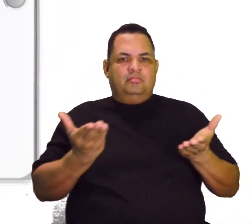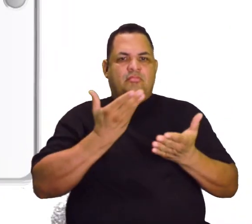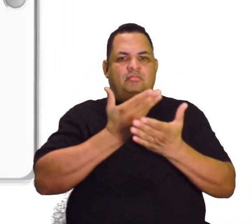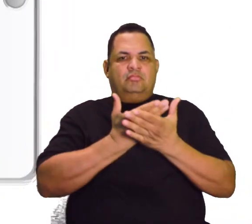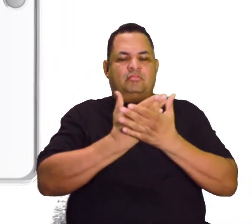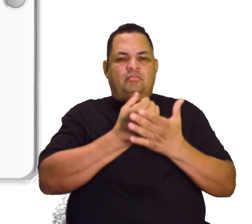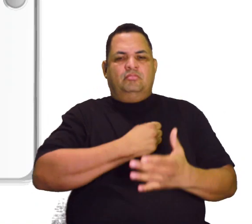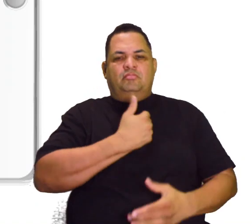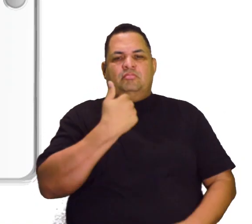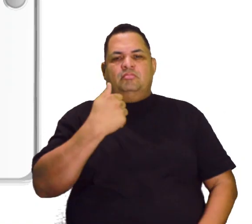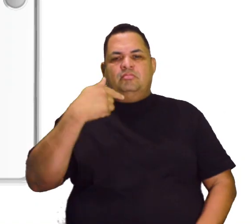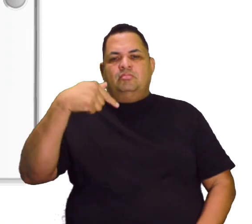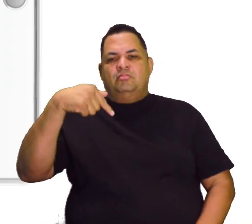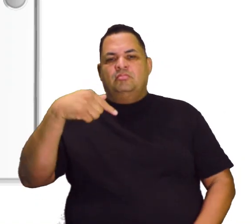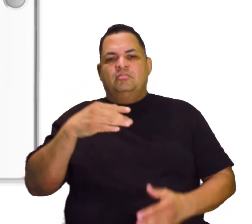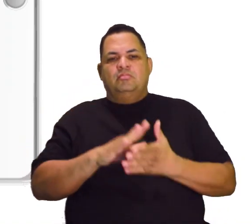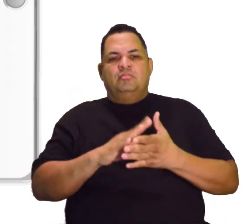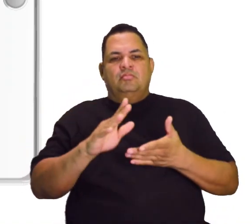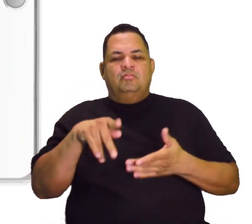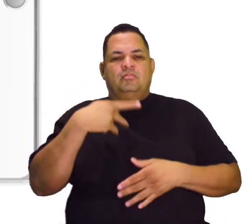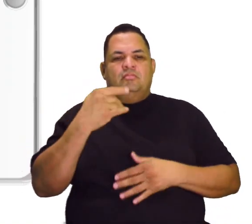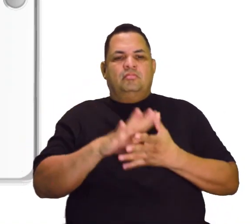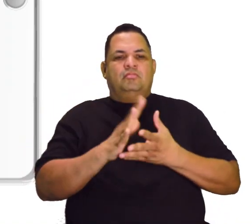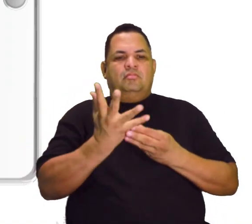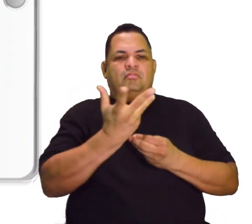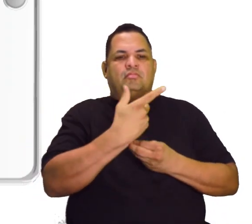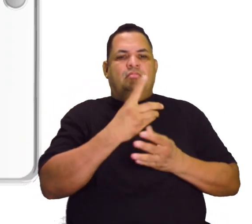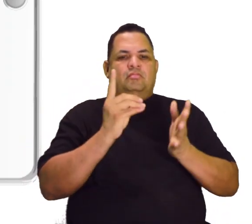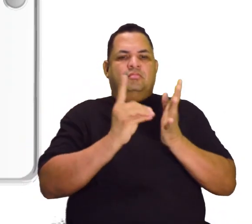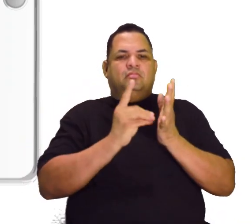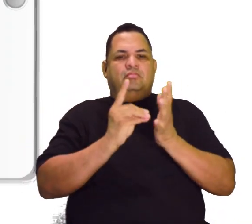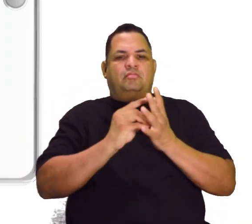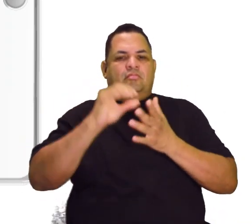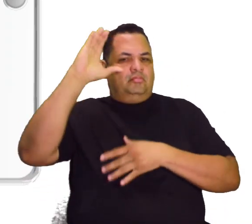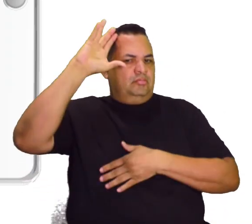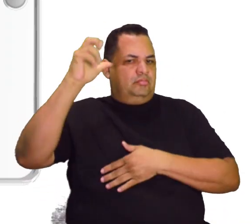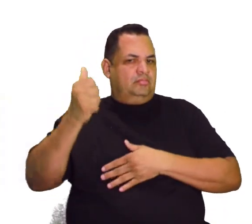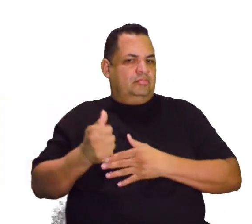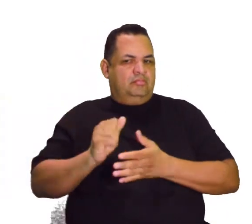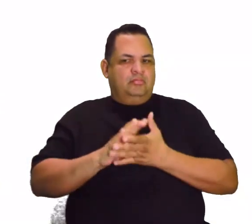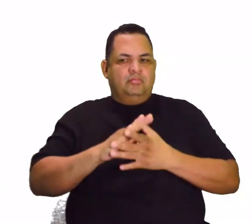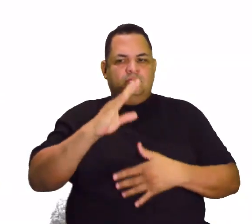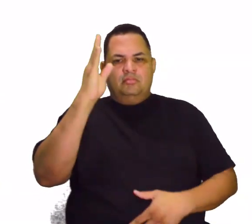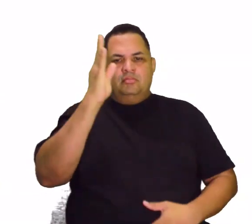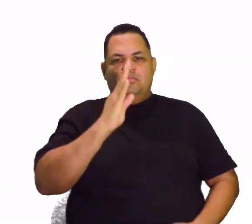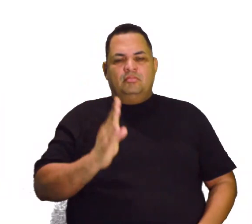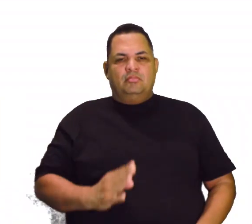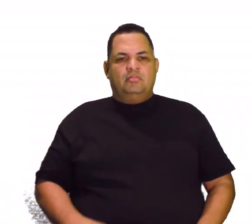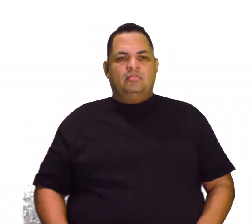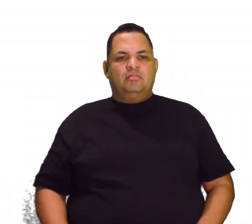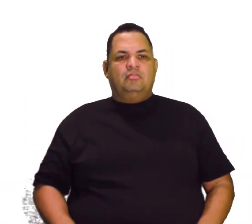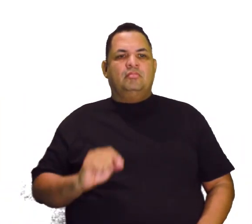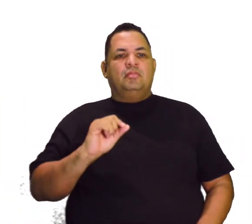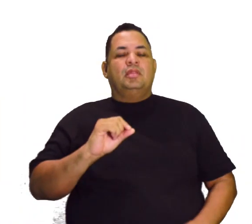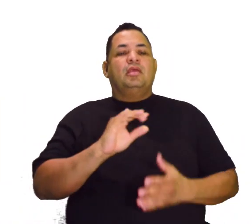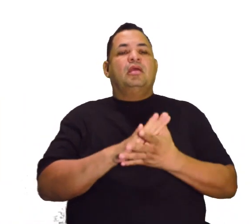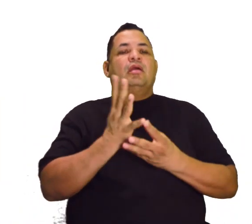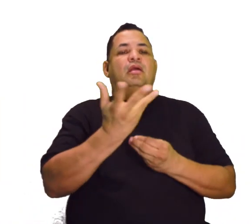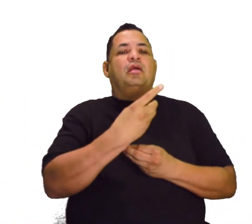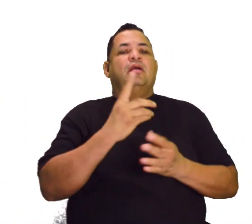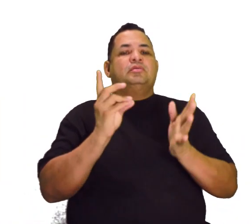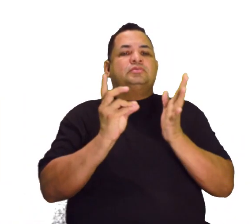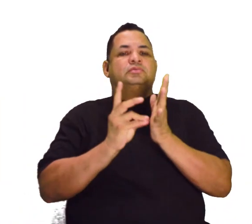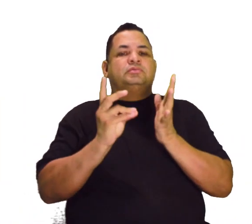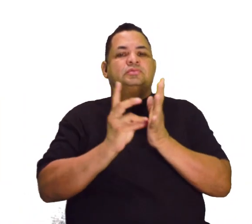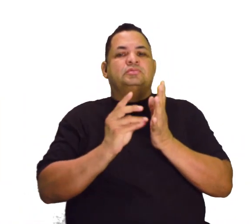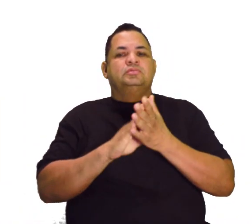Aula 17, vamos falar sobre a arte indígena, africana e afro-brasileira. Então, estudante, o que é arte indígena?